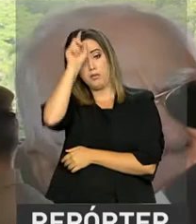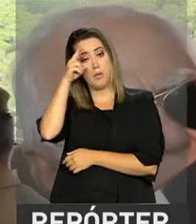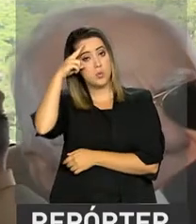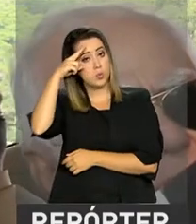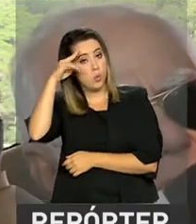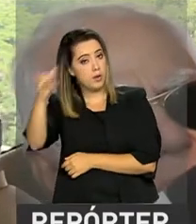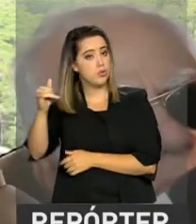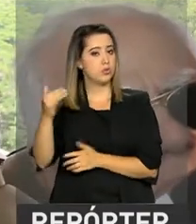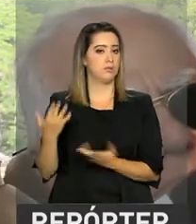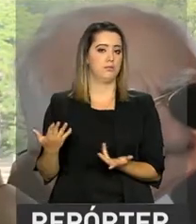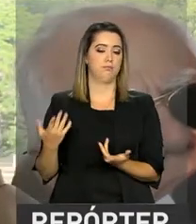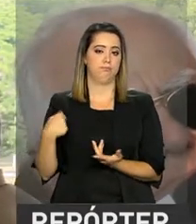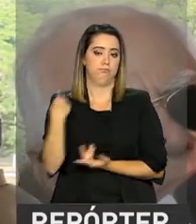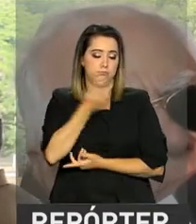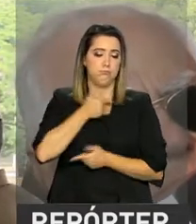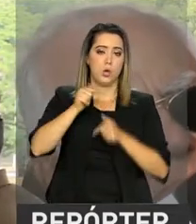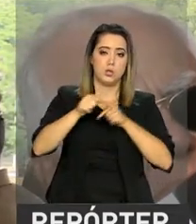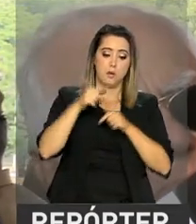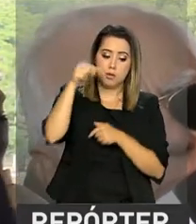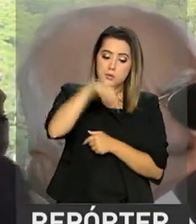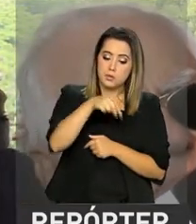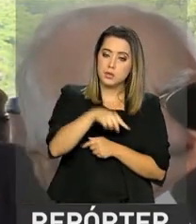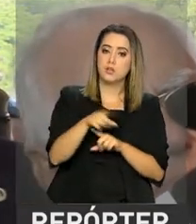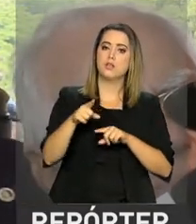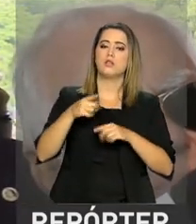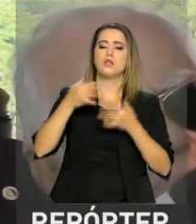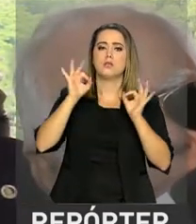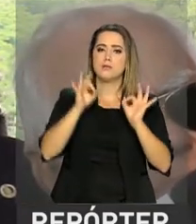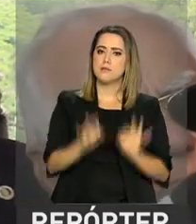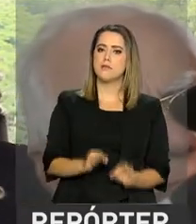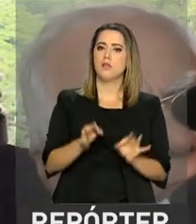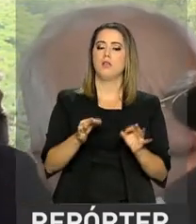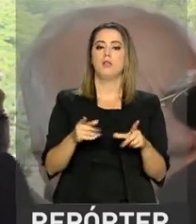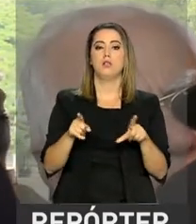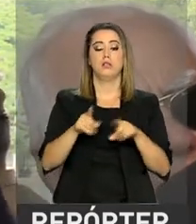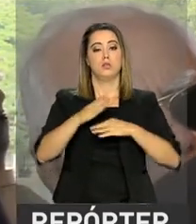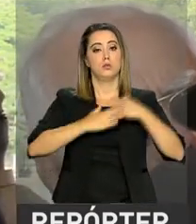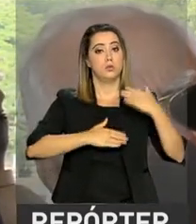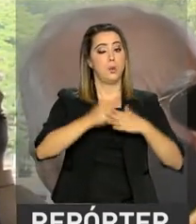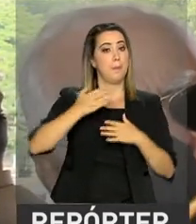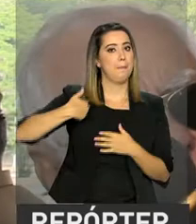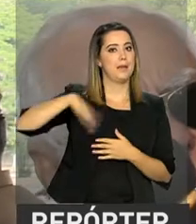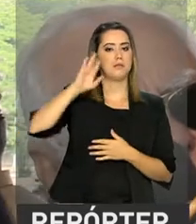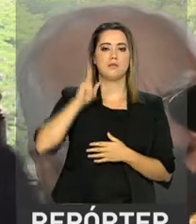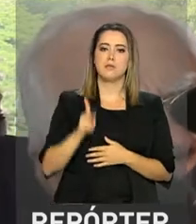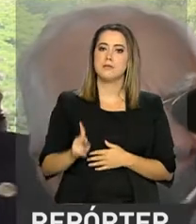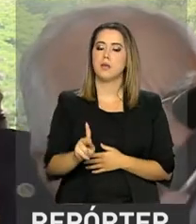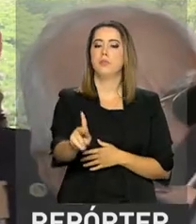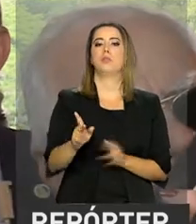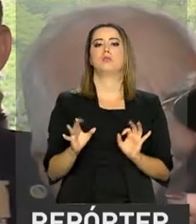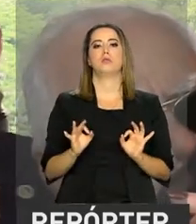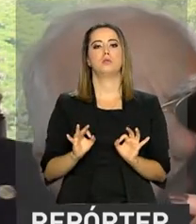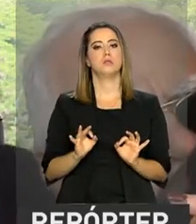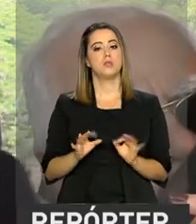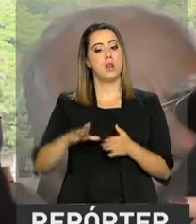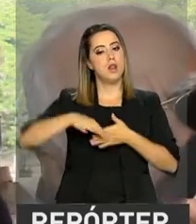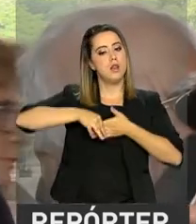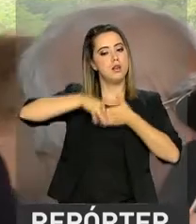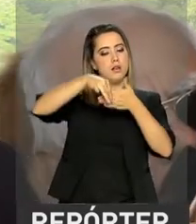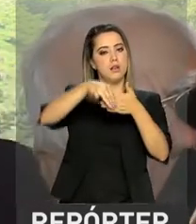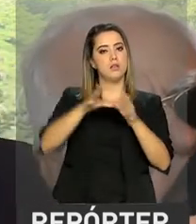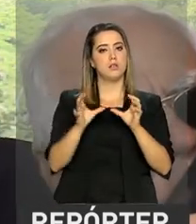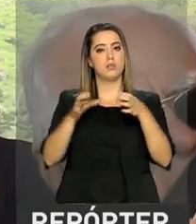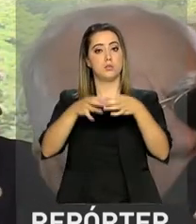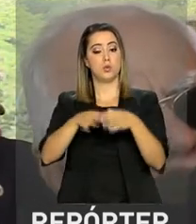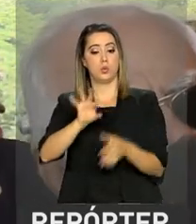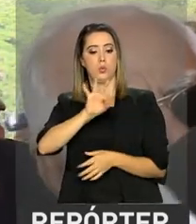nós aqui aplicamos esse aprendizado com profissionalismo e com competência, mas sempre, sempre, sobre a liderança das